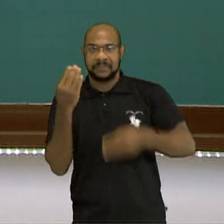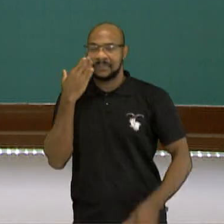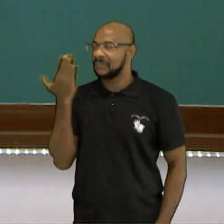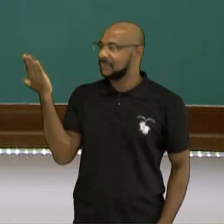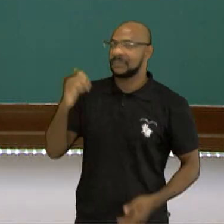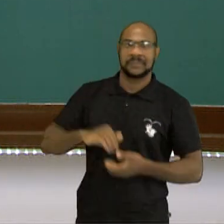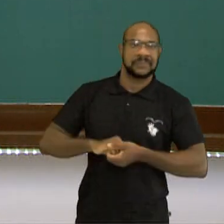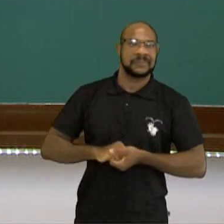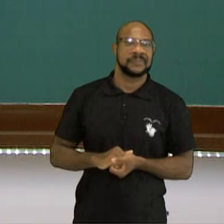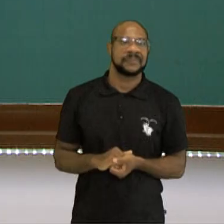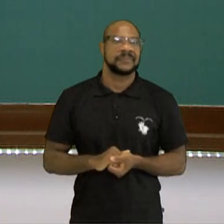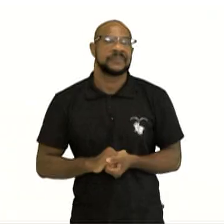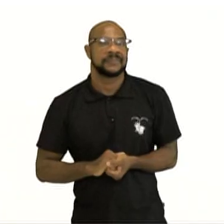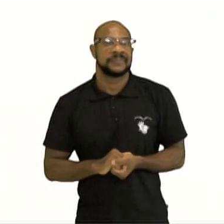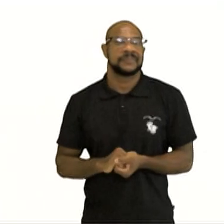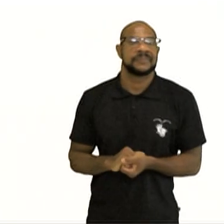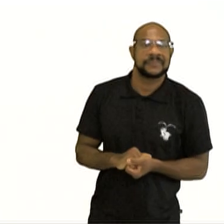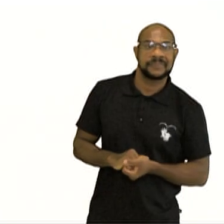né?